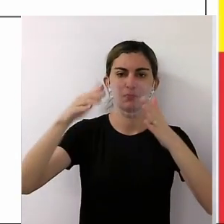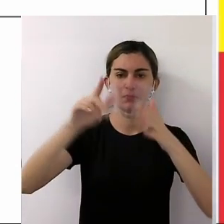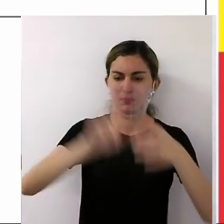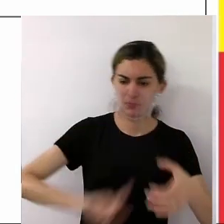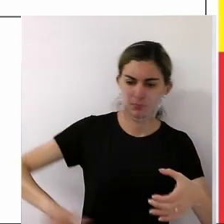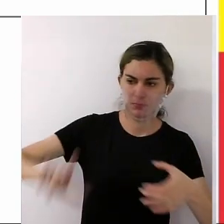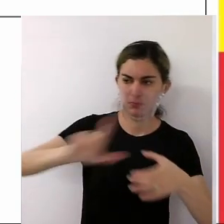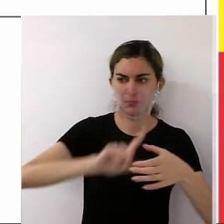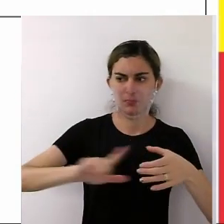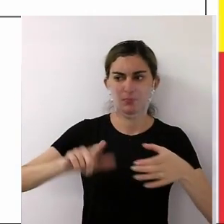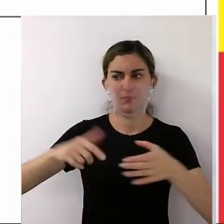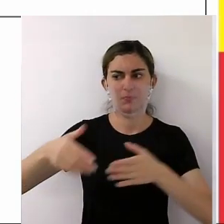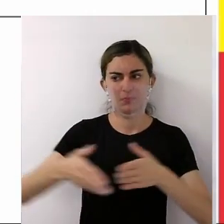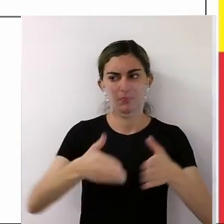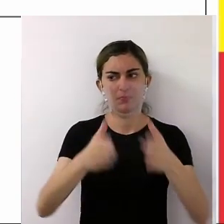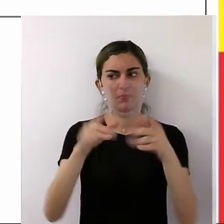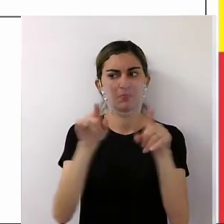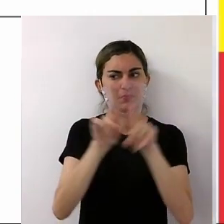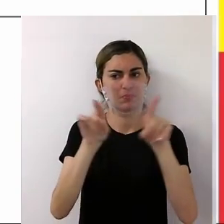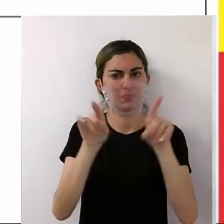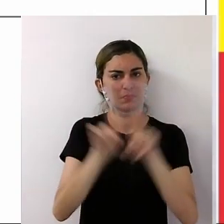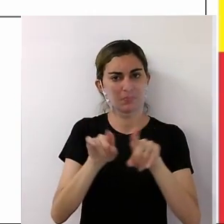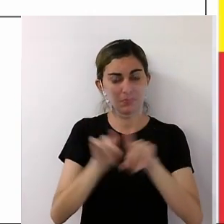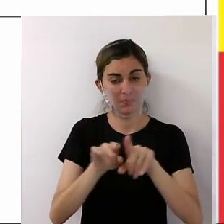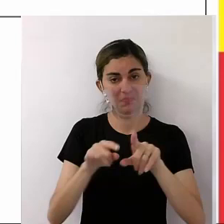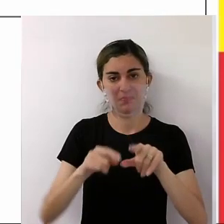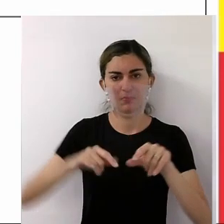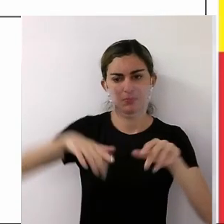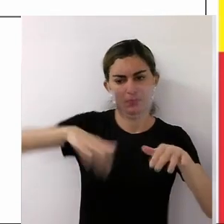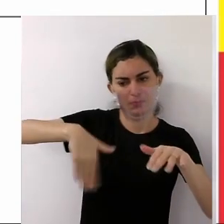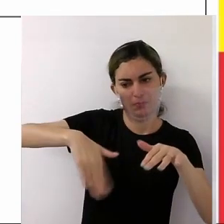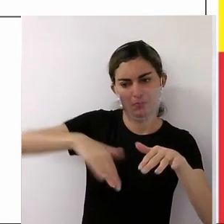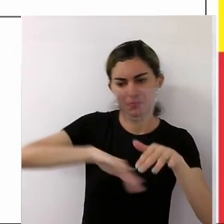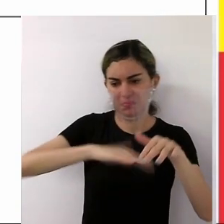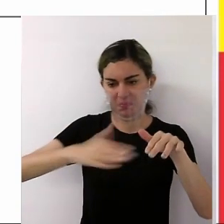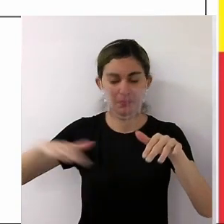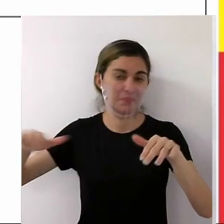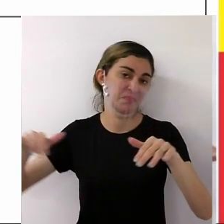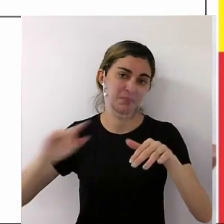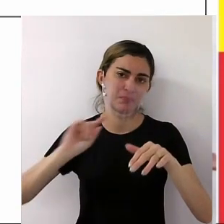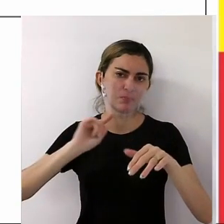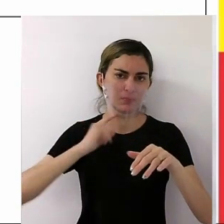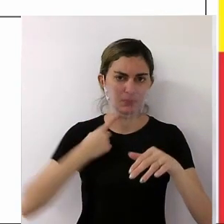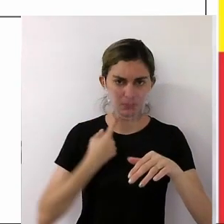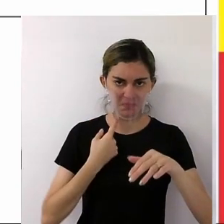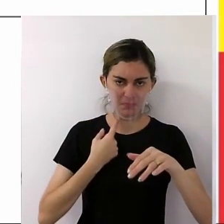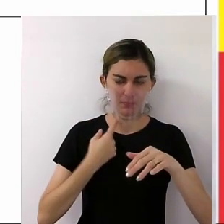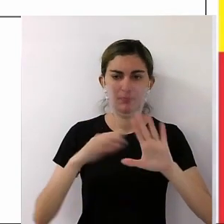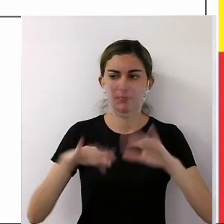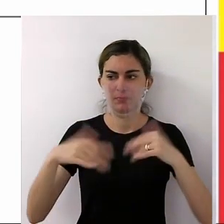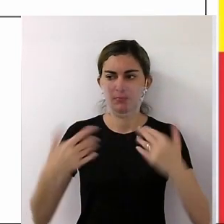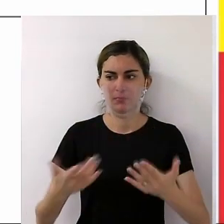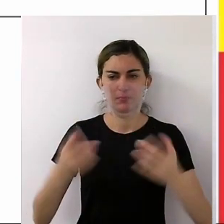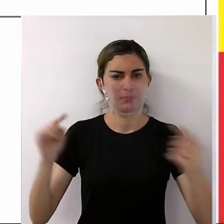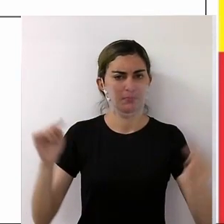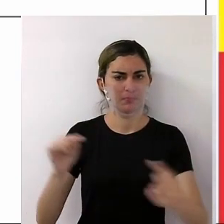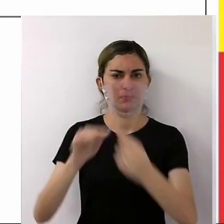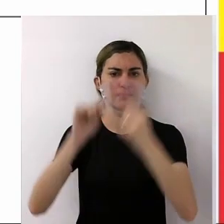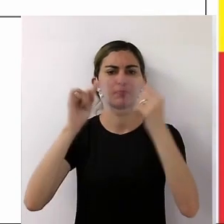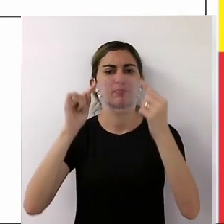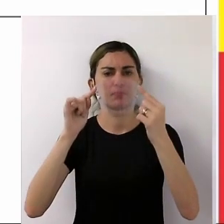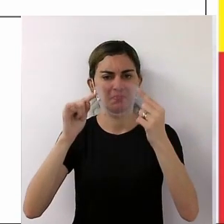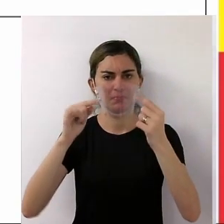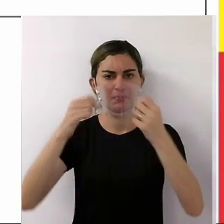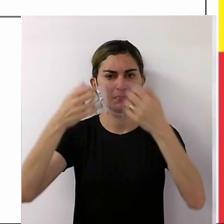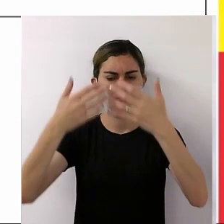rios, córregos e também das marés, né? Então, os impactos